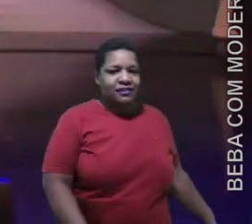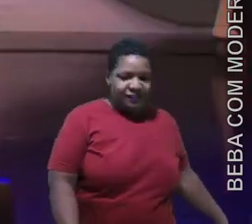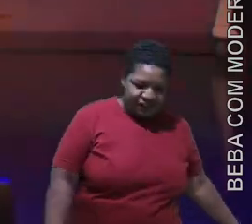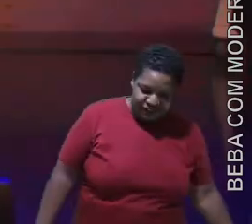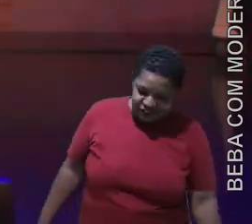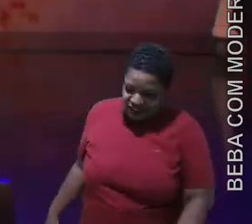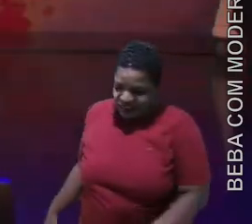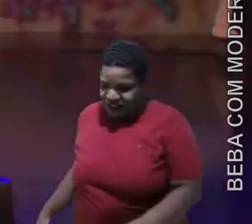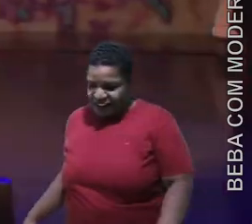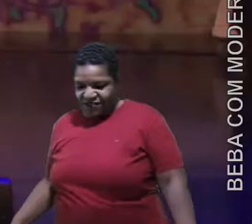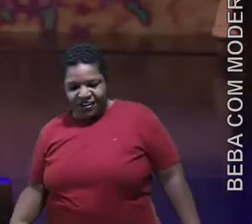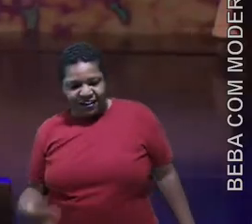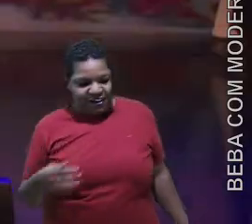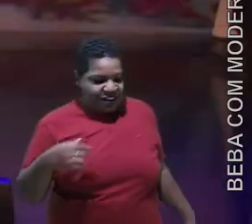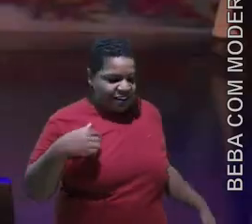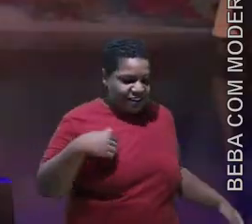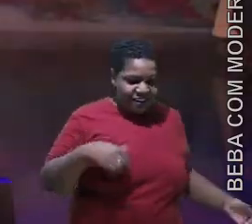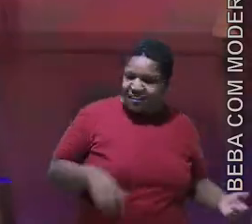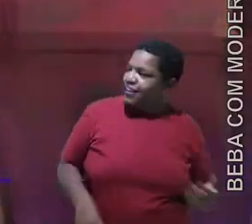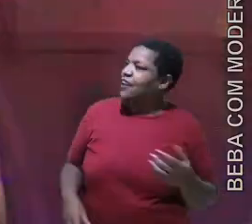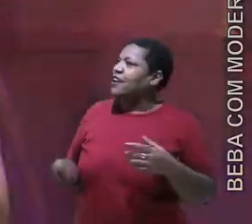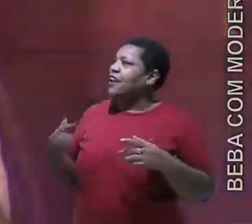um belo